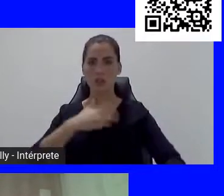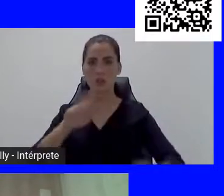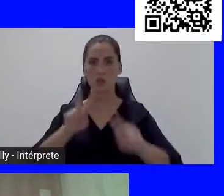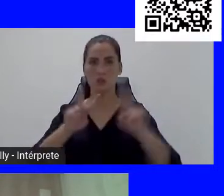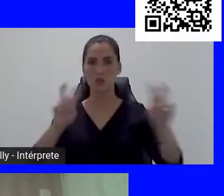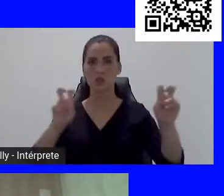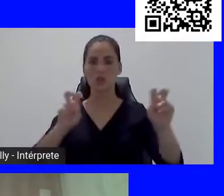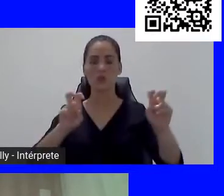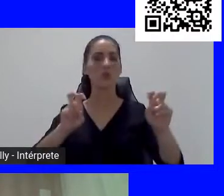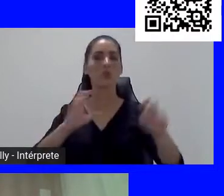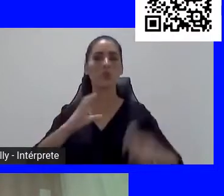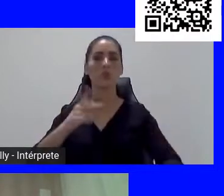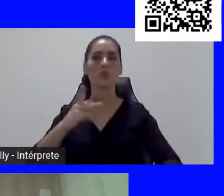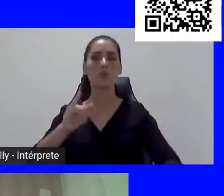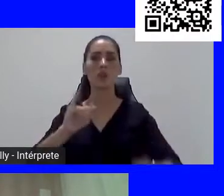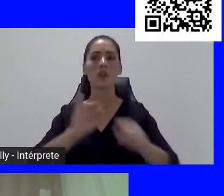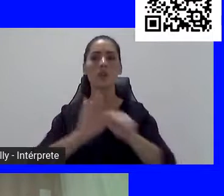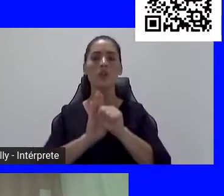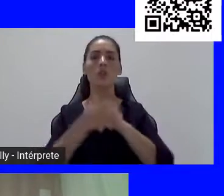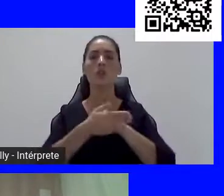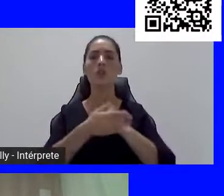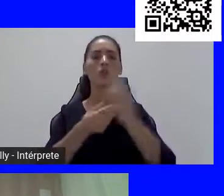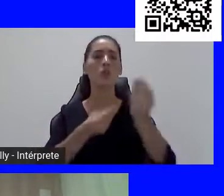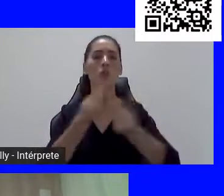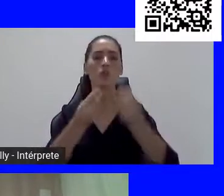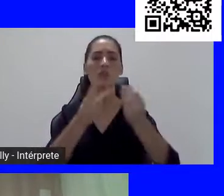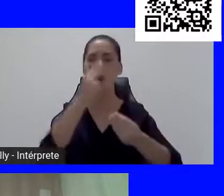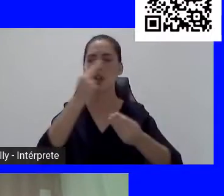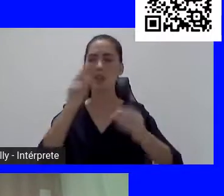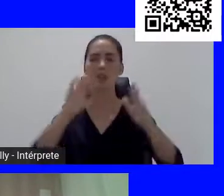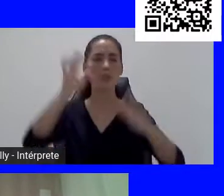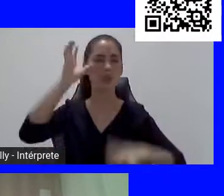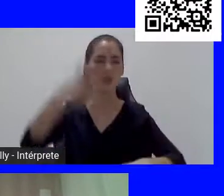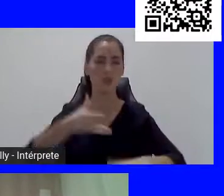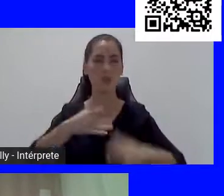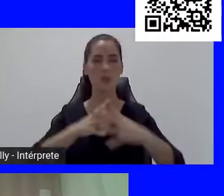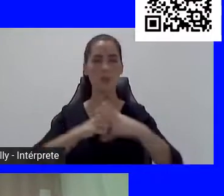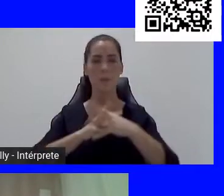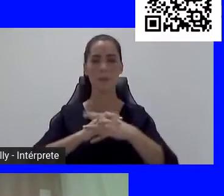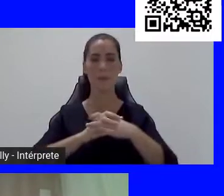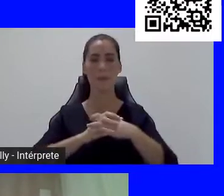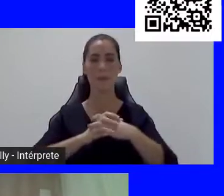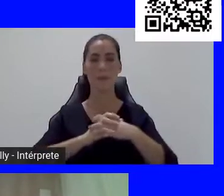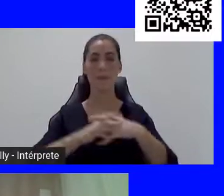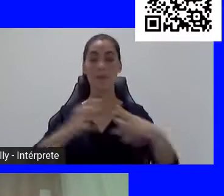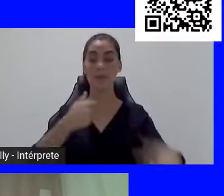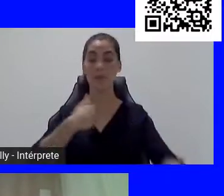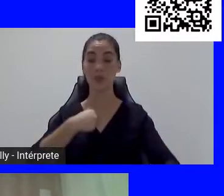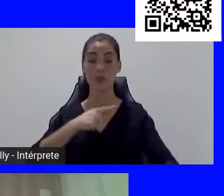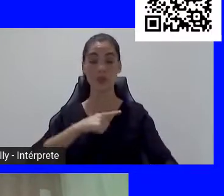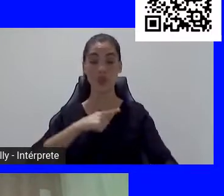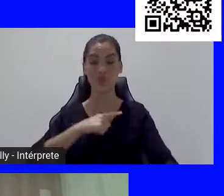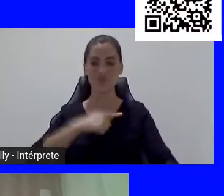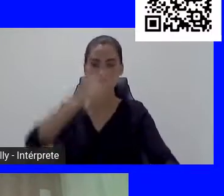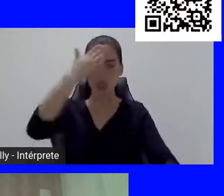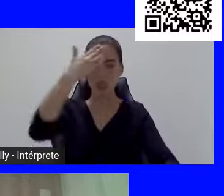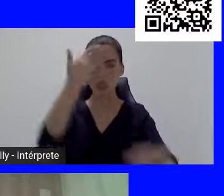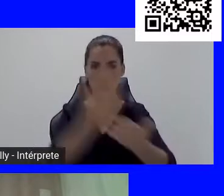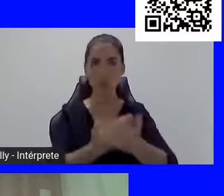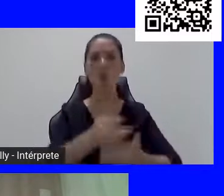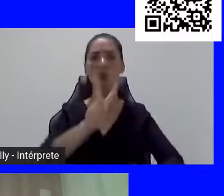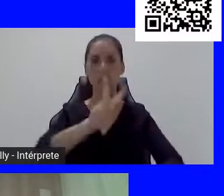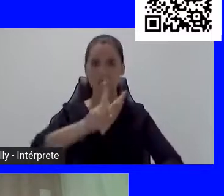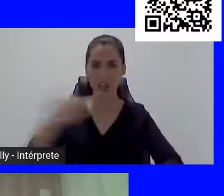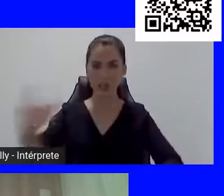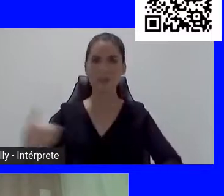desfecho desse caso? Eu tenho total convicção que eles serão responsabilizados e processados a